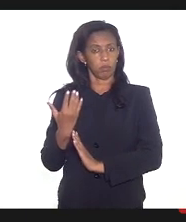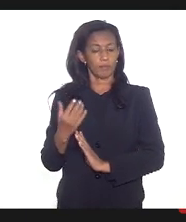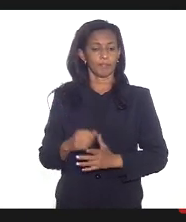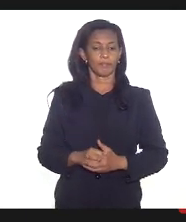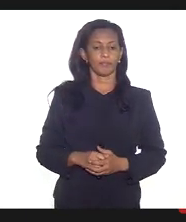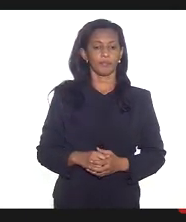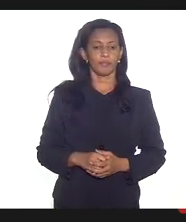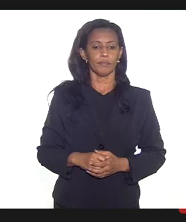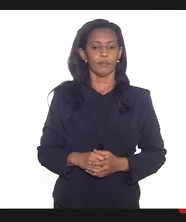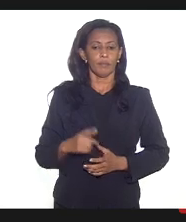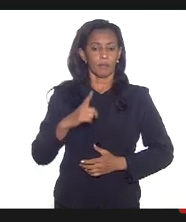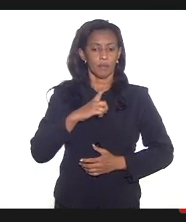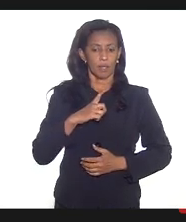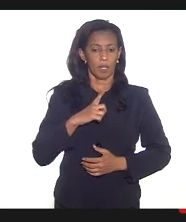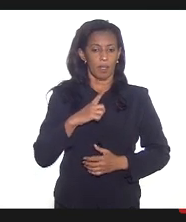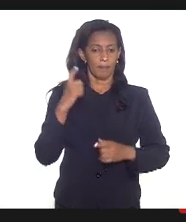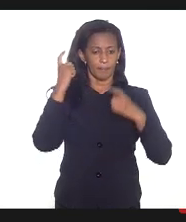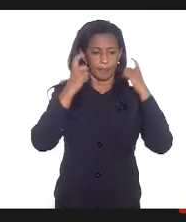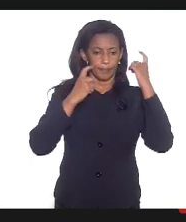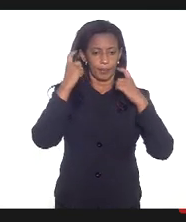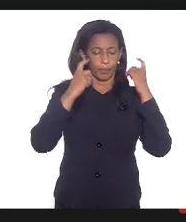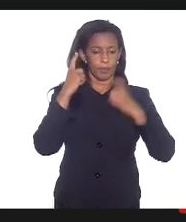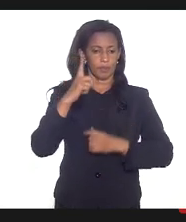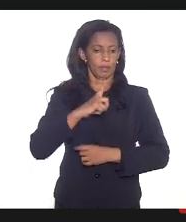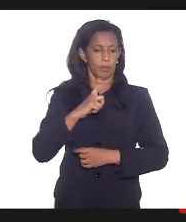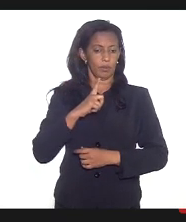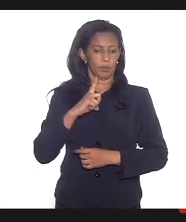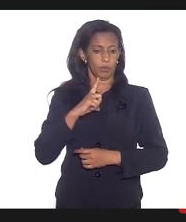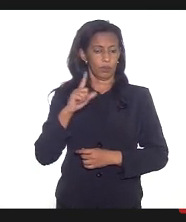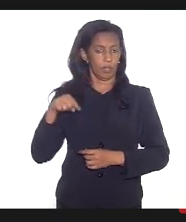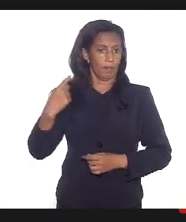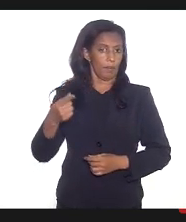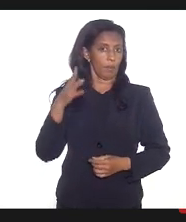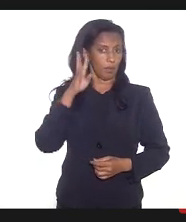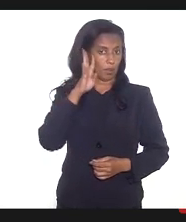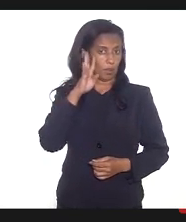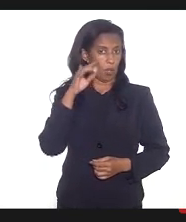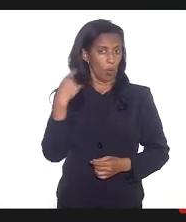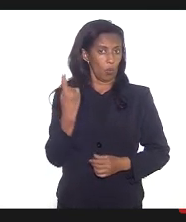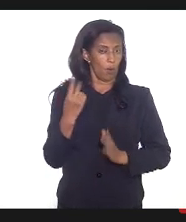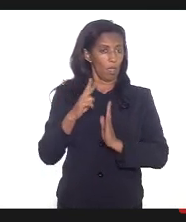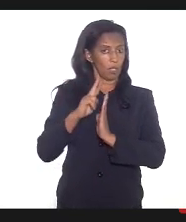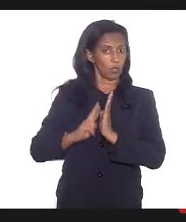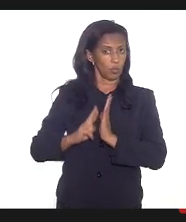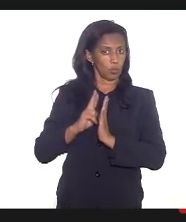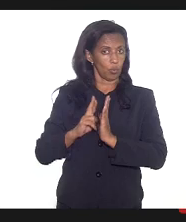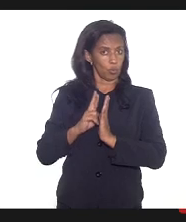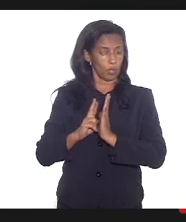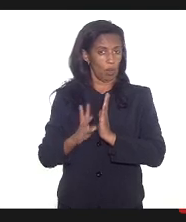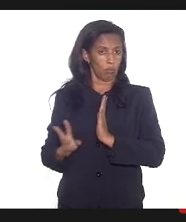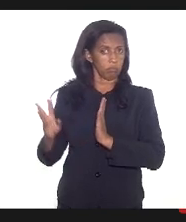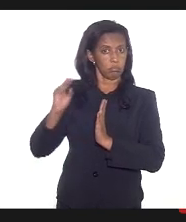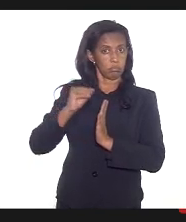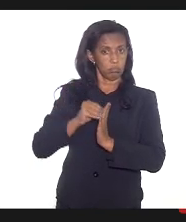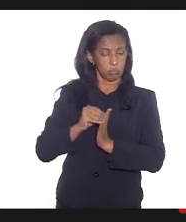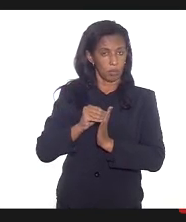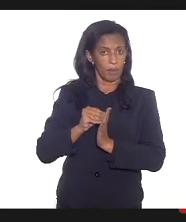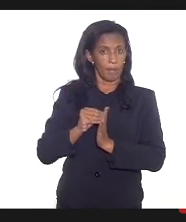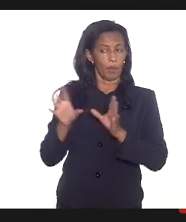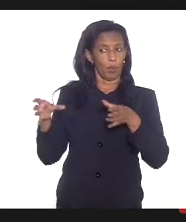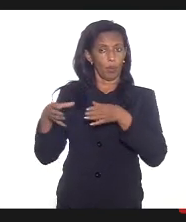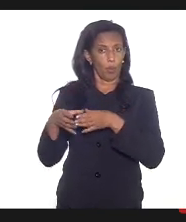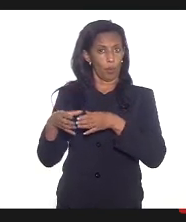conjunto um é a preocupação da gente ter na próxima quarta-feira uma resolução respaldado pelos comitês